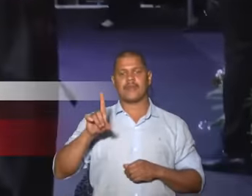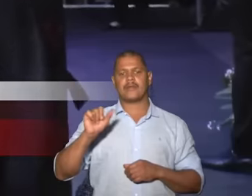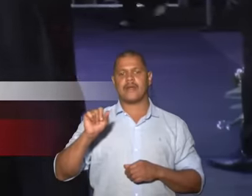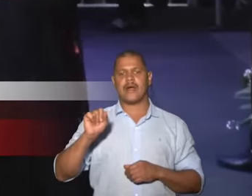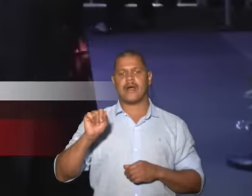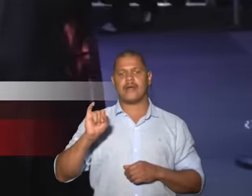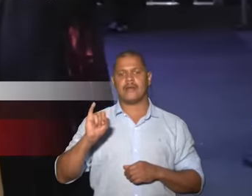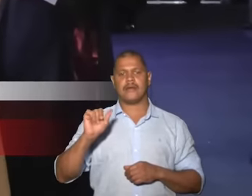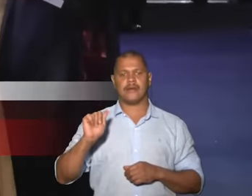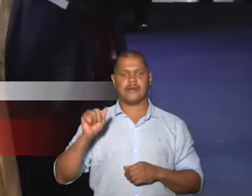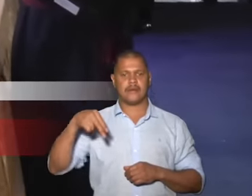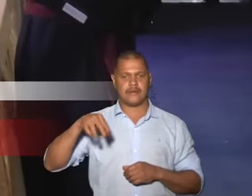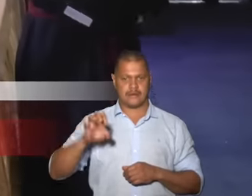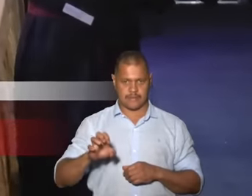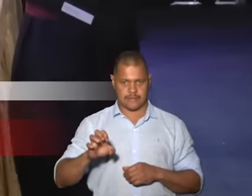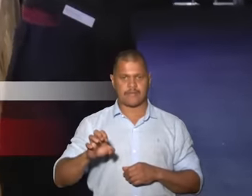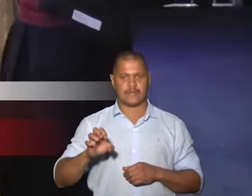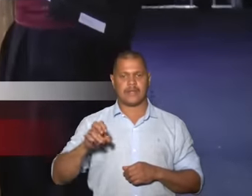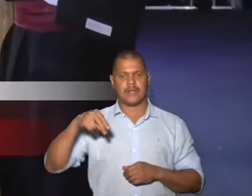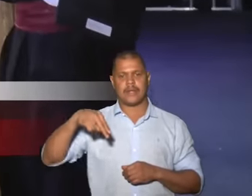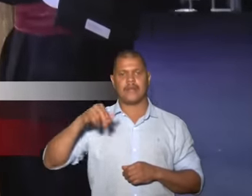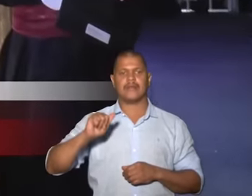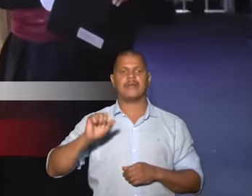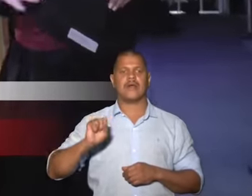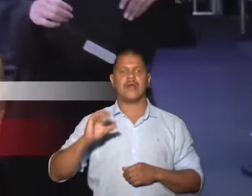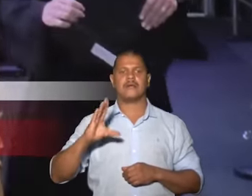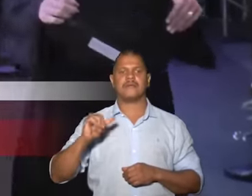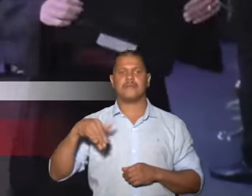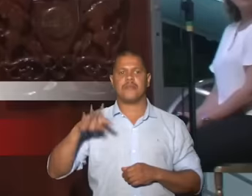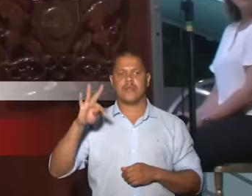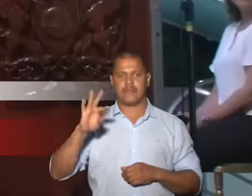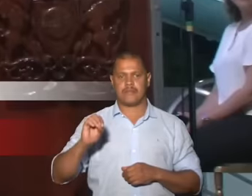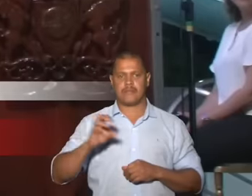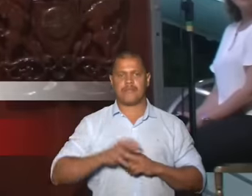Daiane do Nascimento Bicalho.